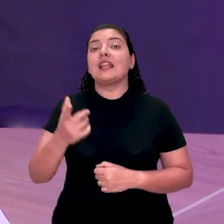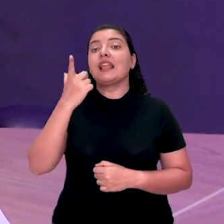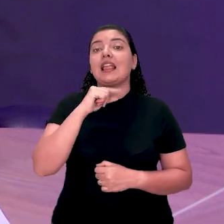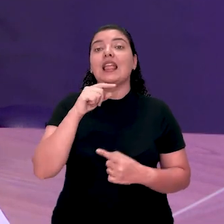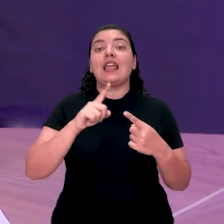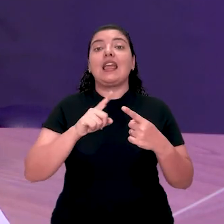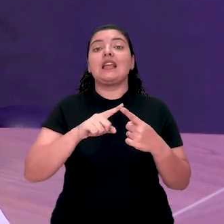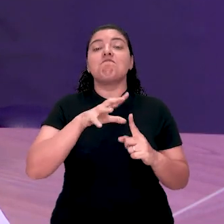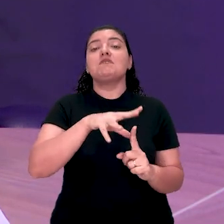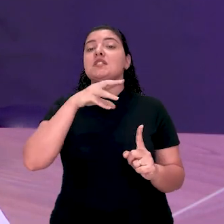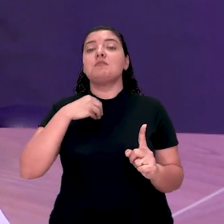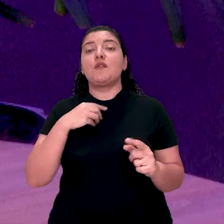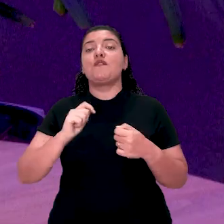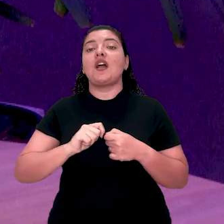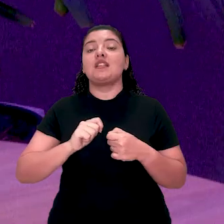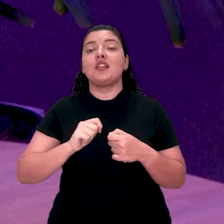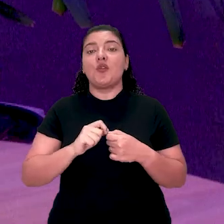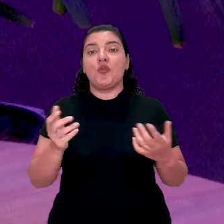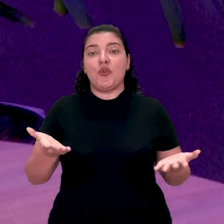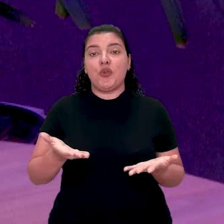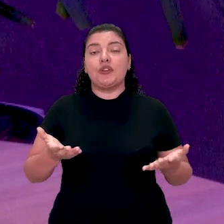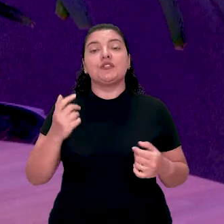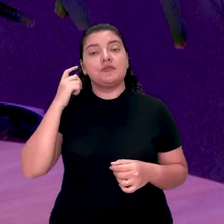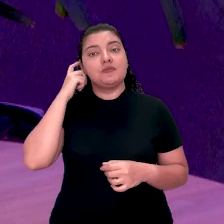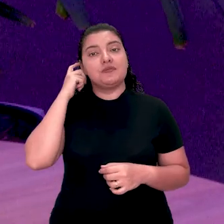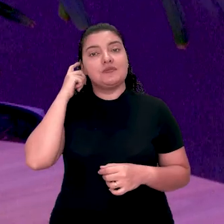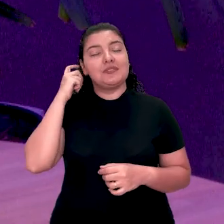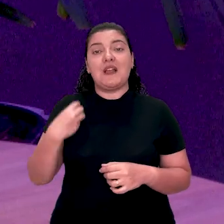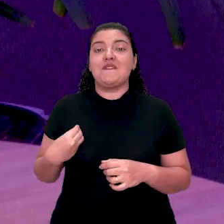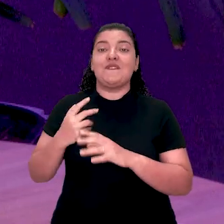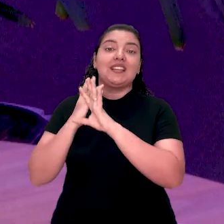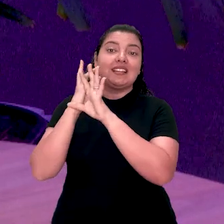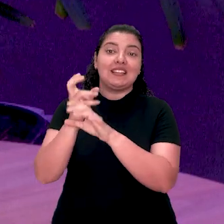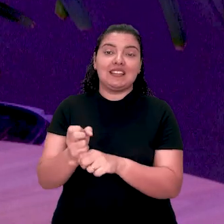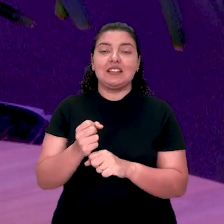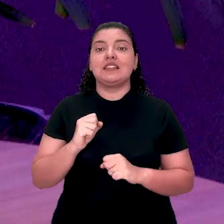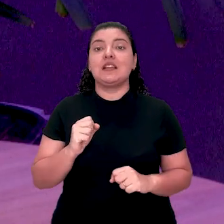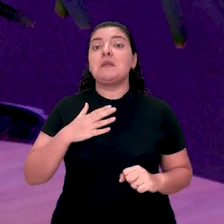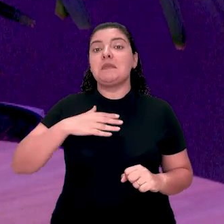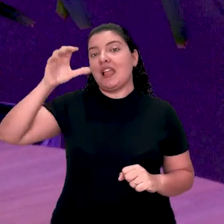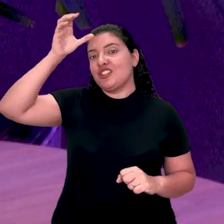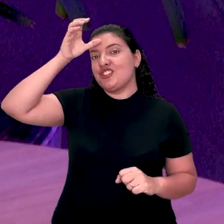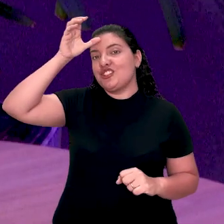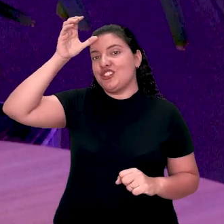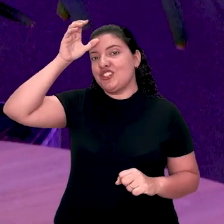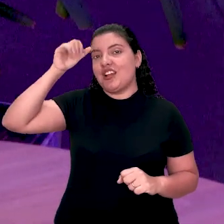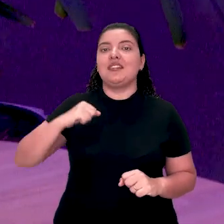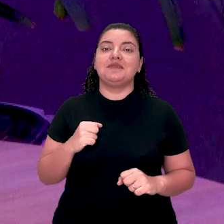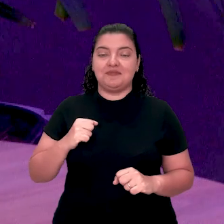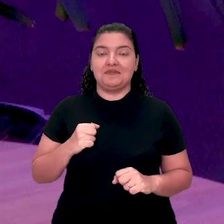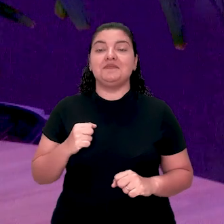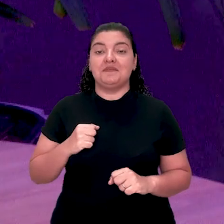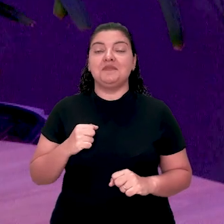Quem te inspirou para fazer o que você faz hoje? Hoje não, a vida inteira. Bom, a minha tia, uma das pessoas que muito